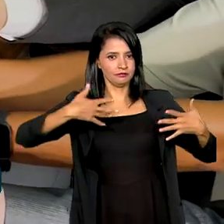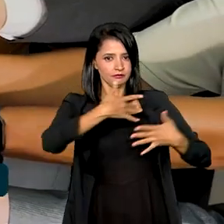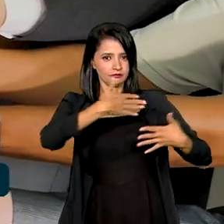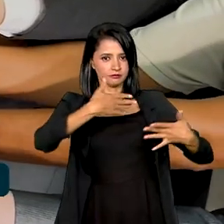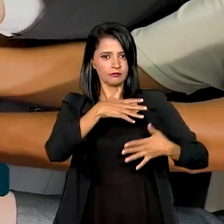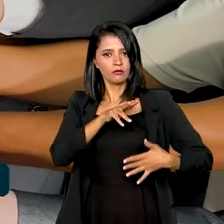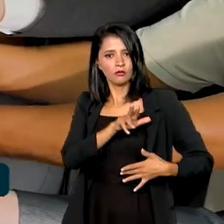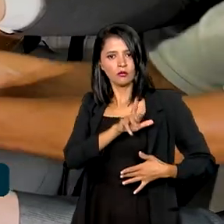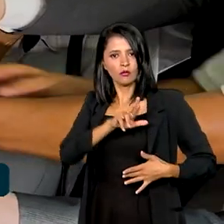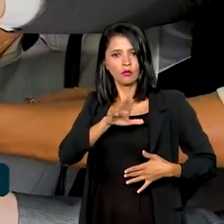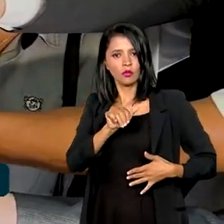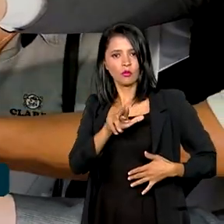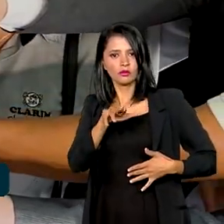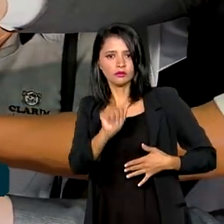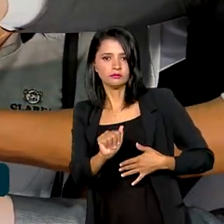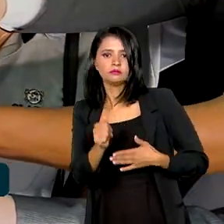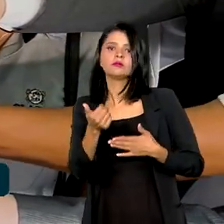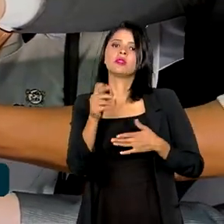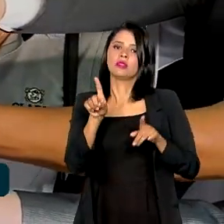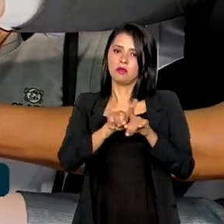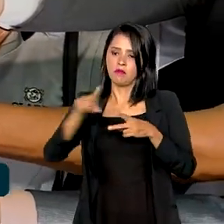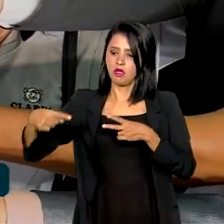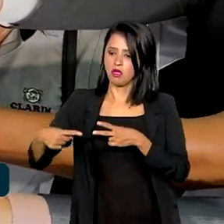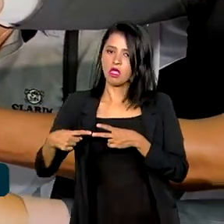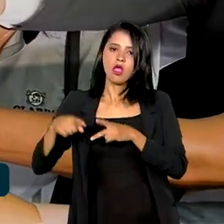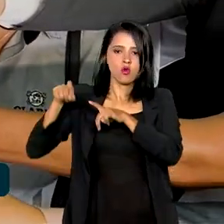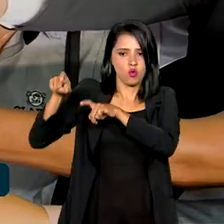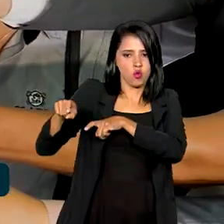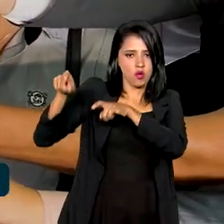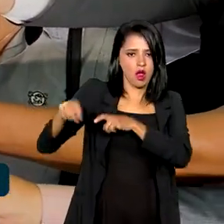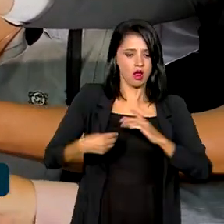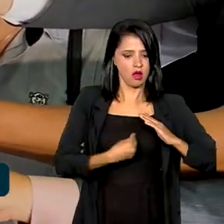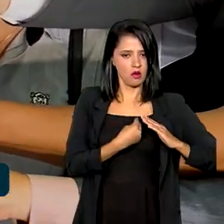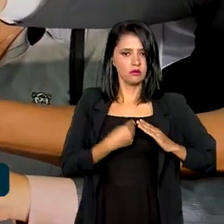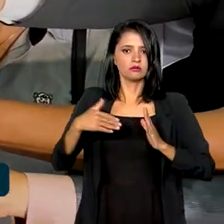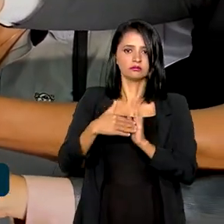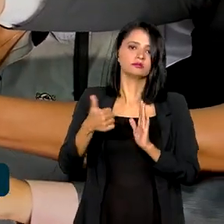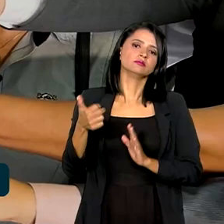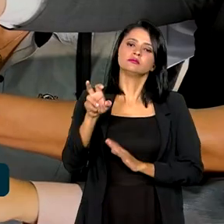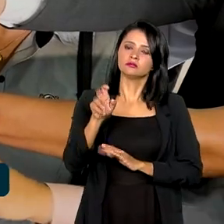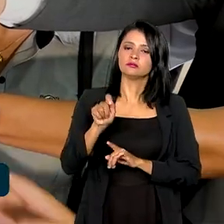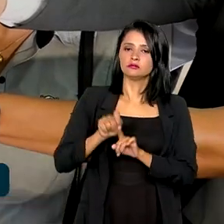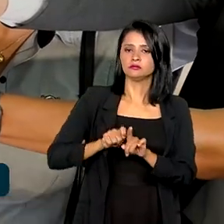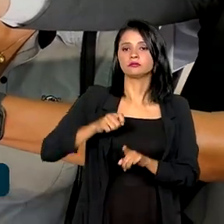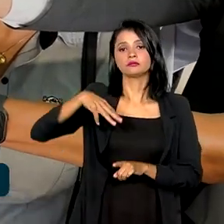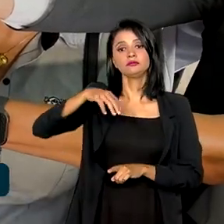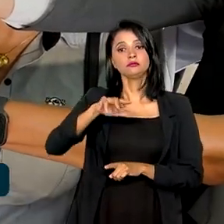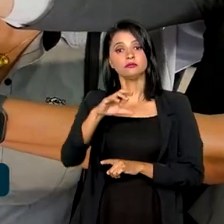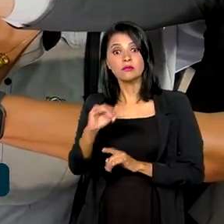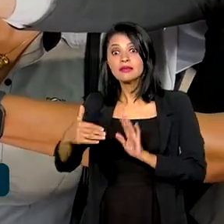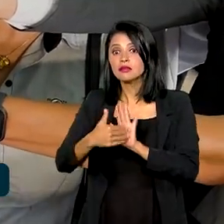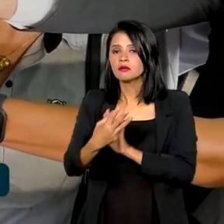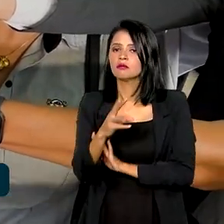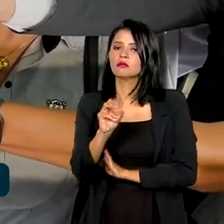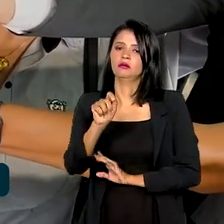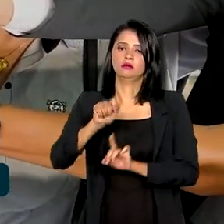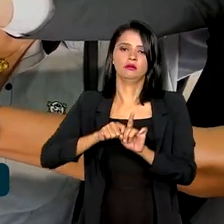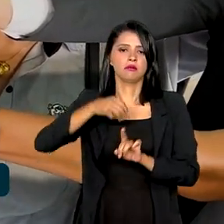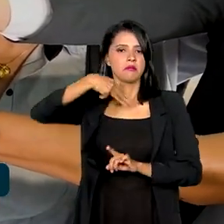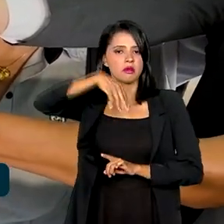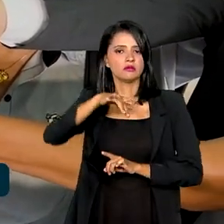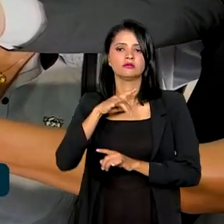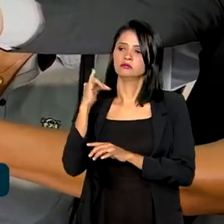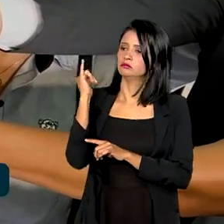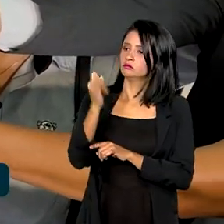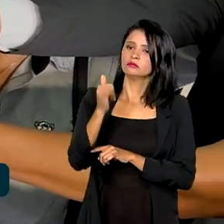vamos anunciar o Minha Casa Minha Vida Rural até o dia 15 de março. E até o dia 30 de março, nós vamos anunciar o Minha